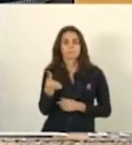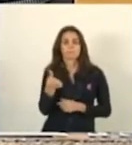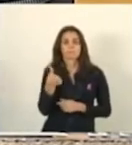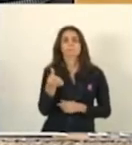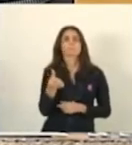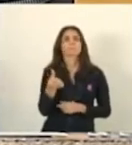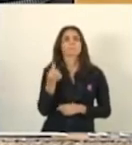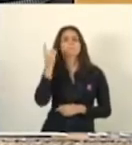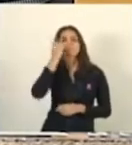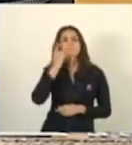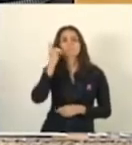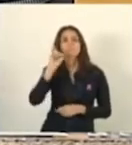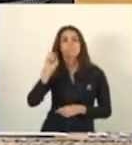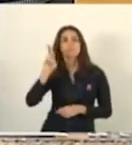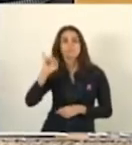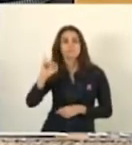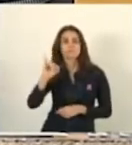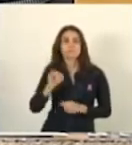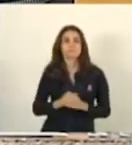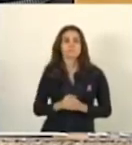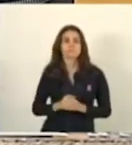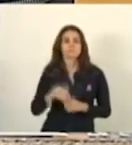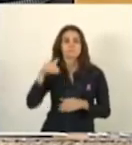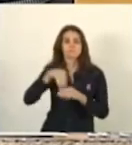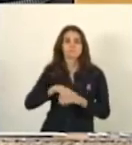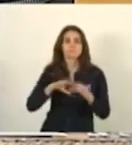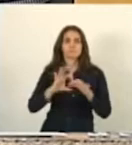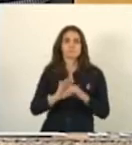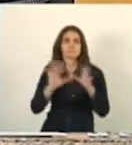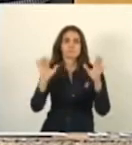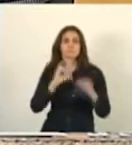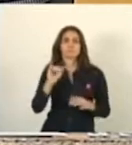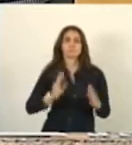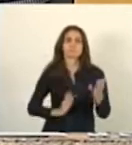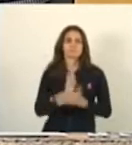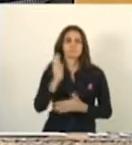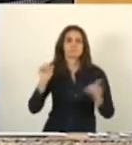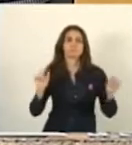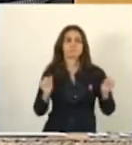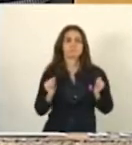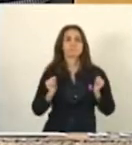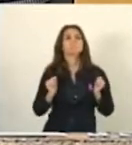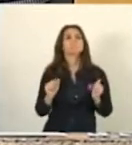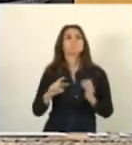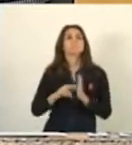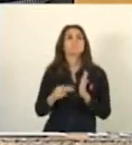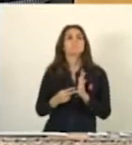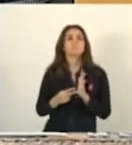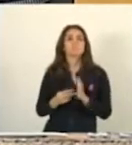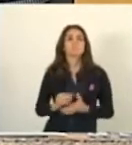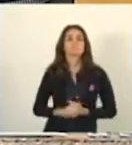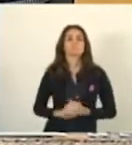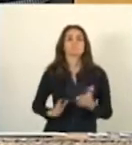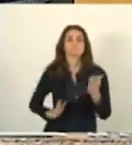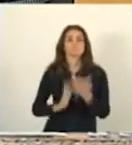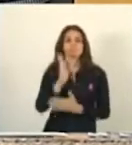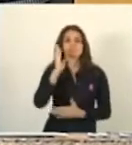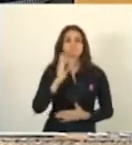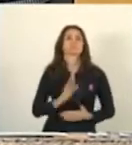226-2021, deputado Dari Pagung, em votação. Os deputados que aprovam permaneçam como se encontram, os contrários se manifestam.